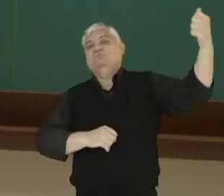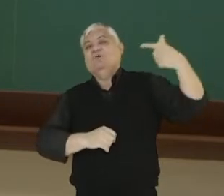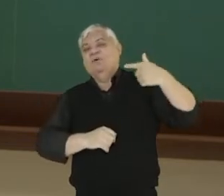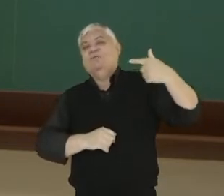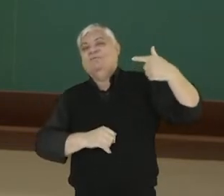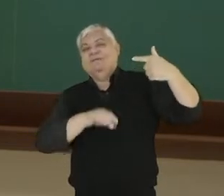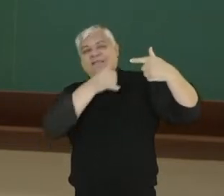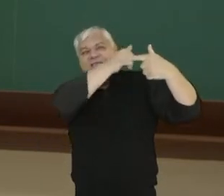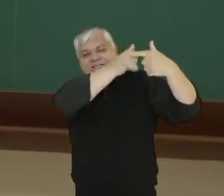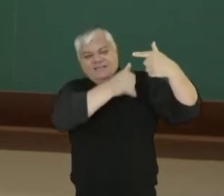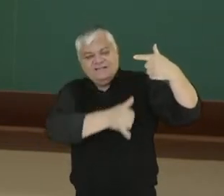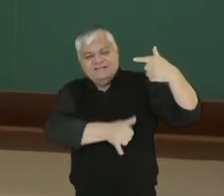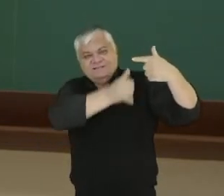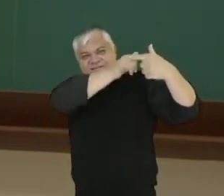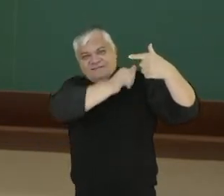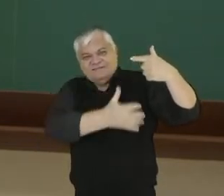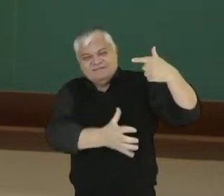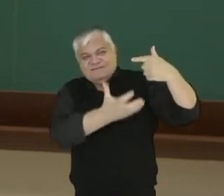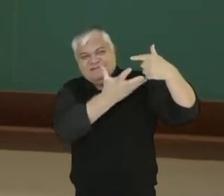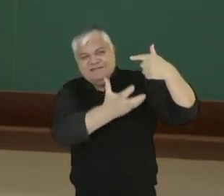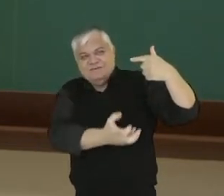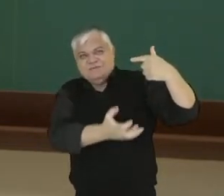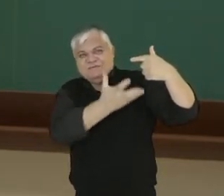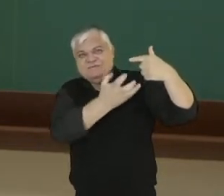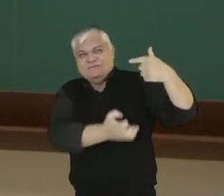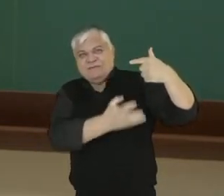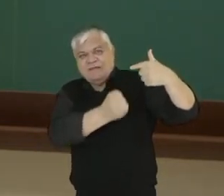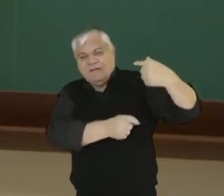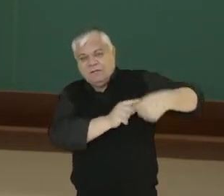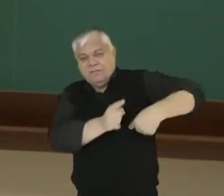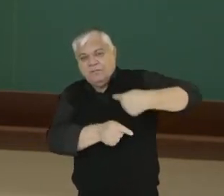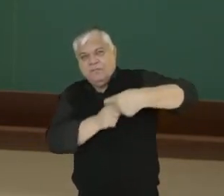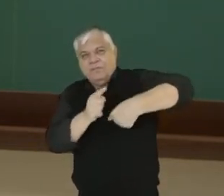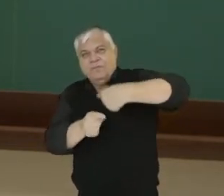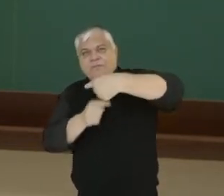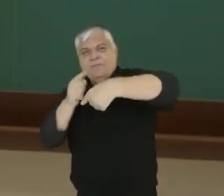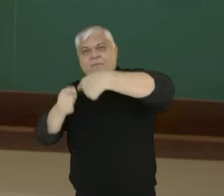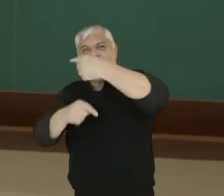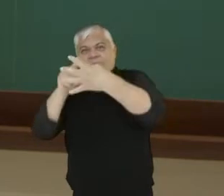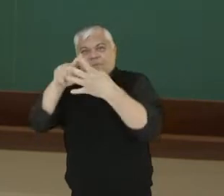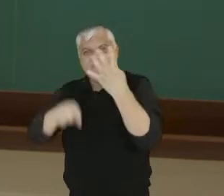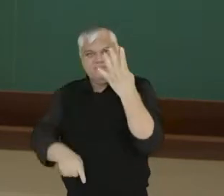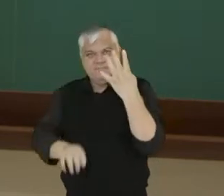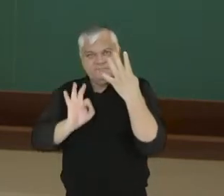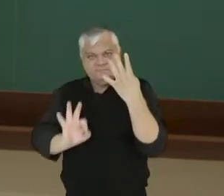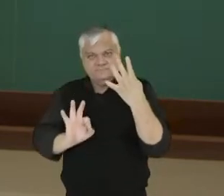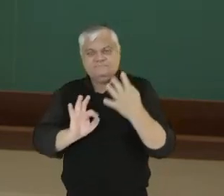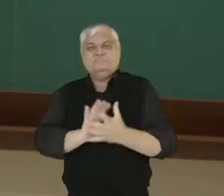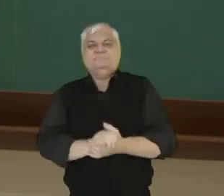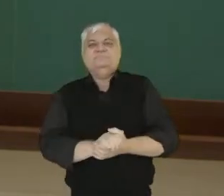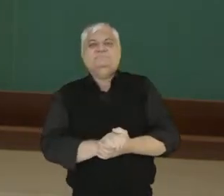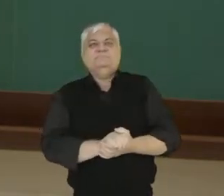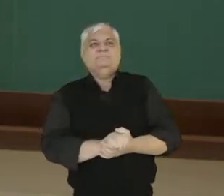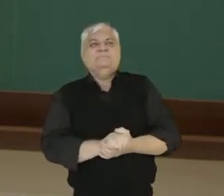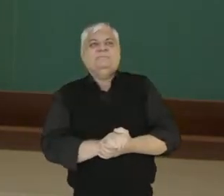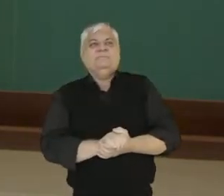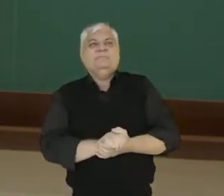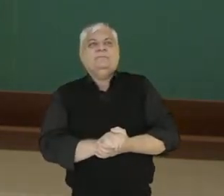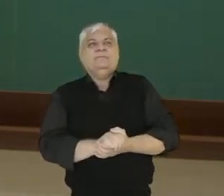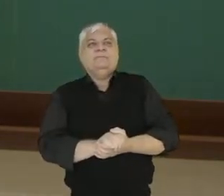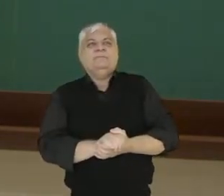nosso astro-rei, certo? E essa energia ela vai sendo redistribuída em toda essa cadeia, ok?